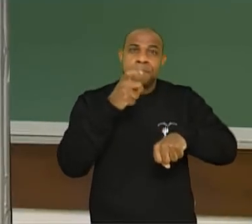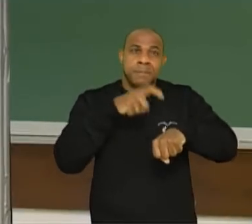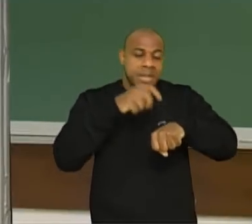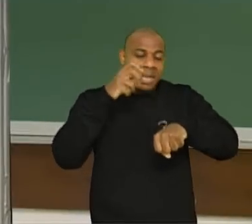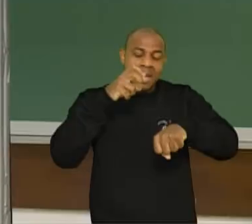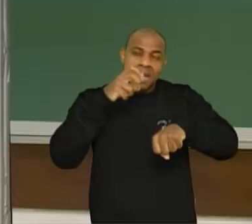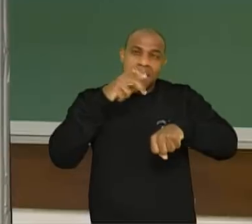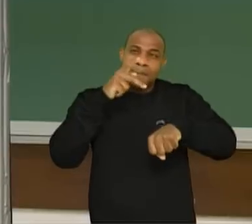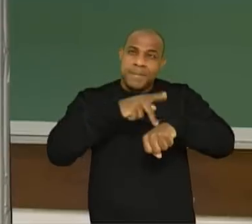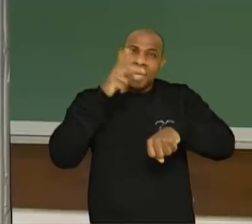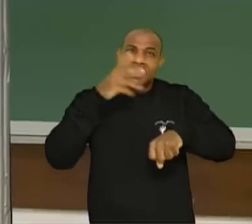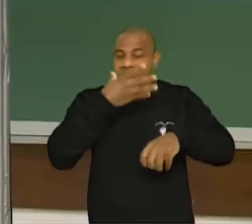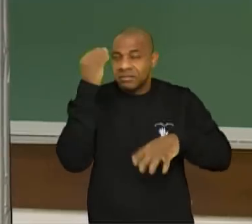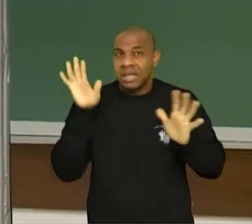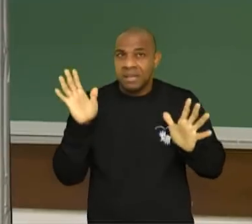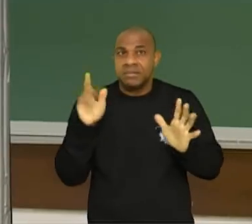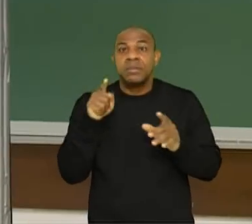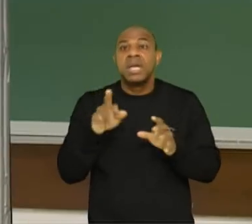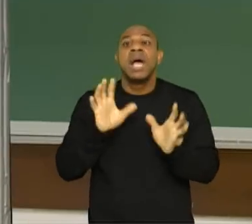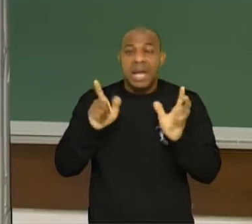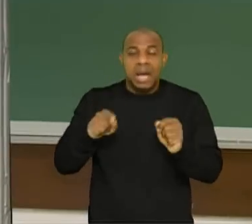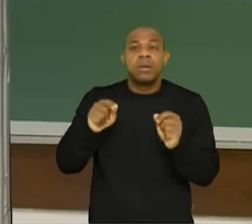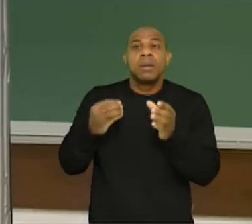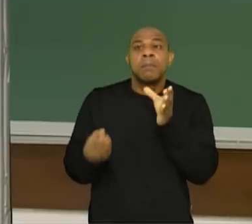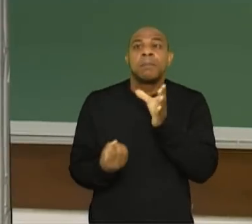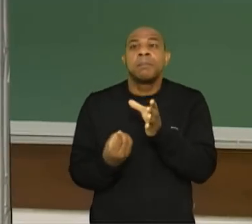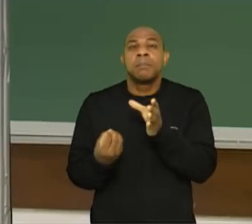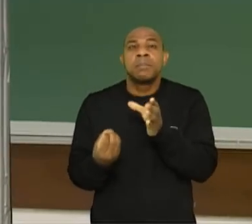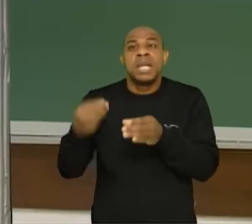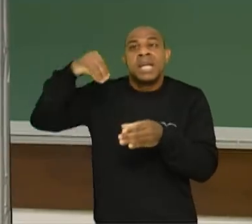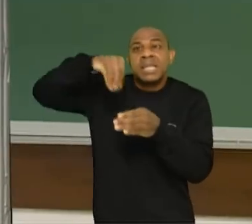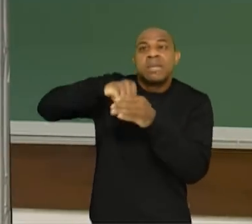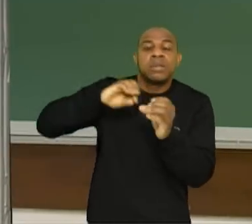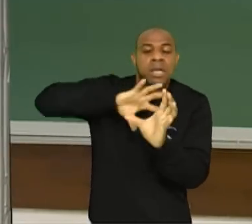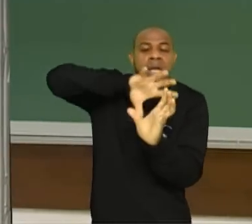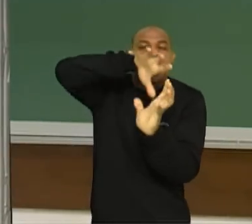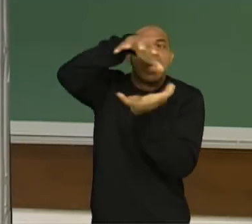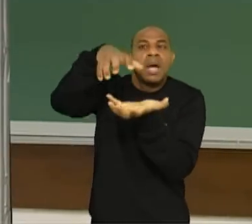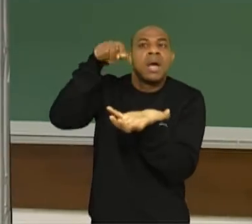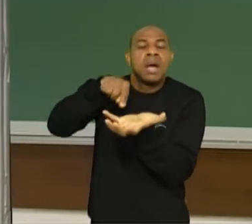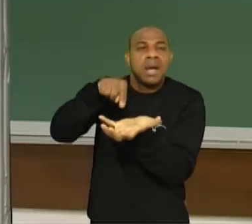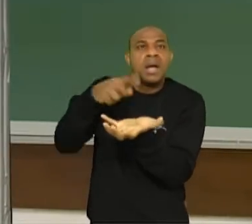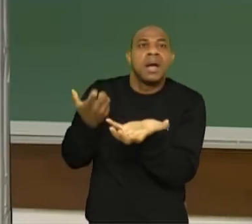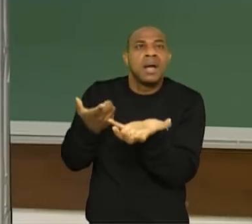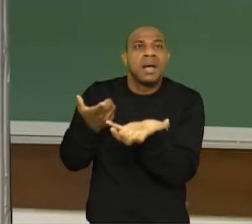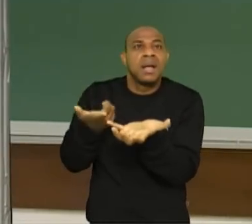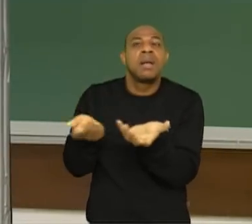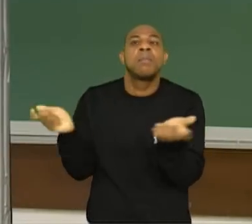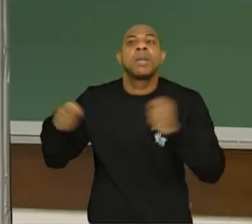do ecossistema. E aquilo que eu falei para vocês. Os fatores abióticos que estão dando